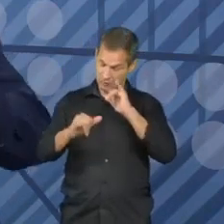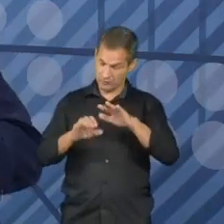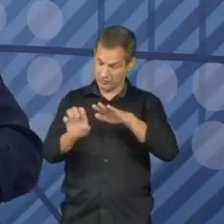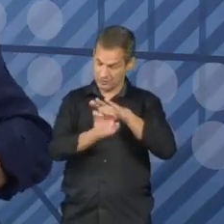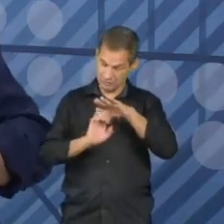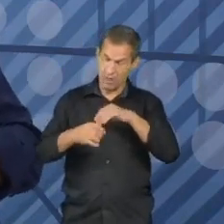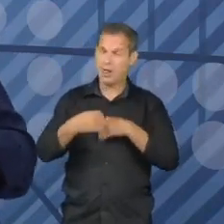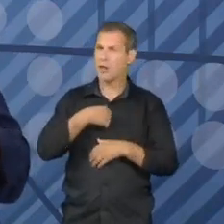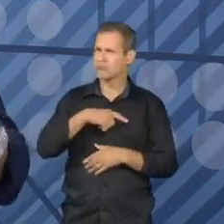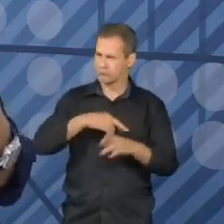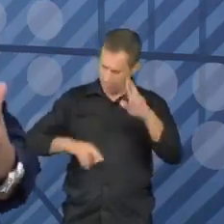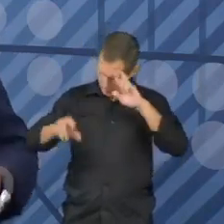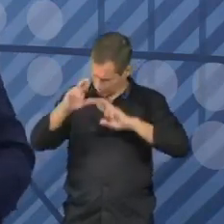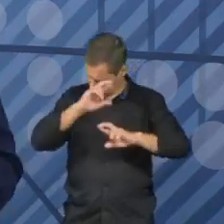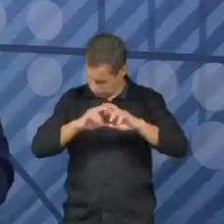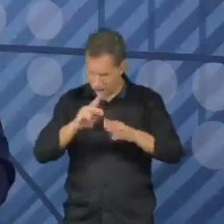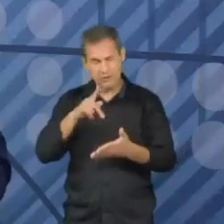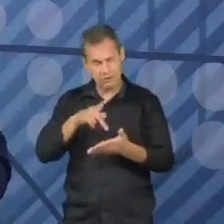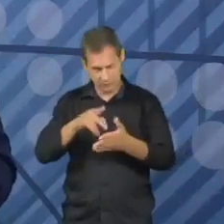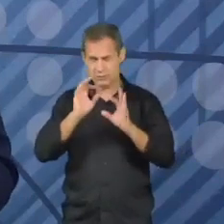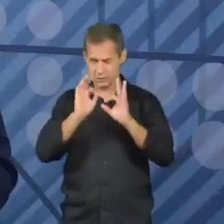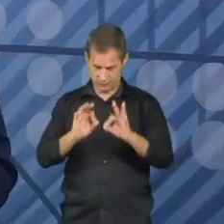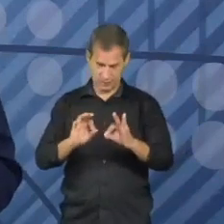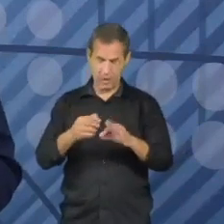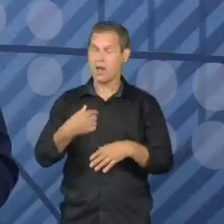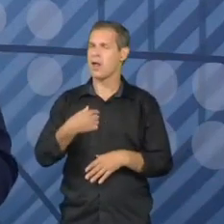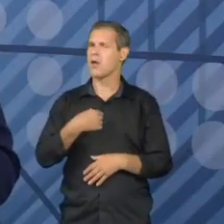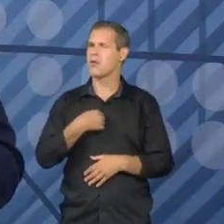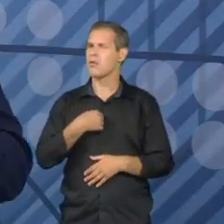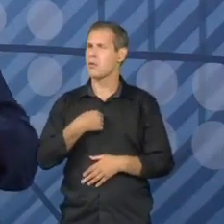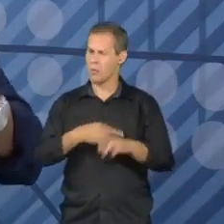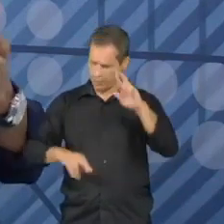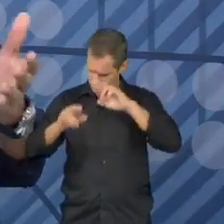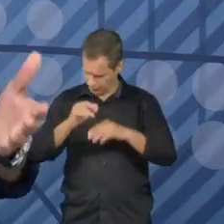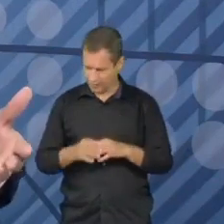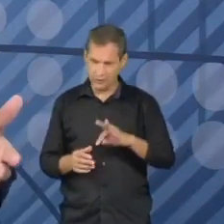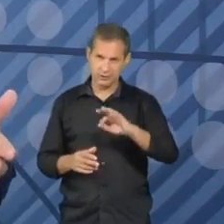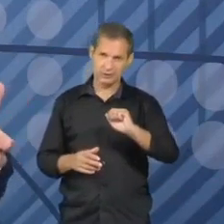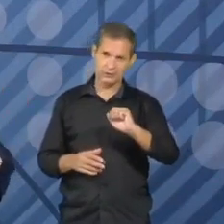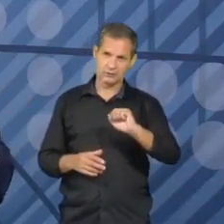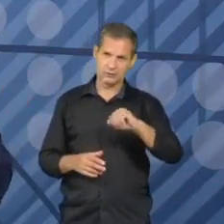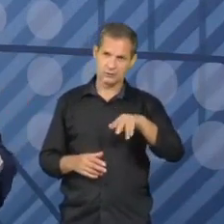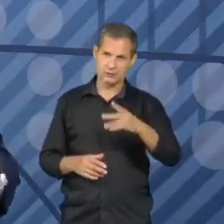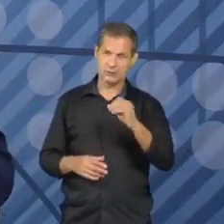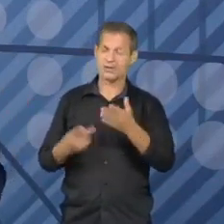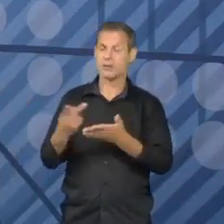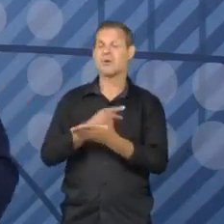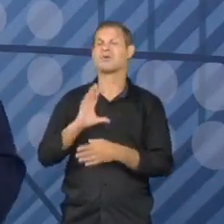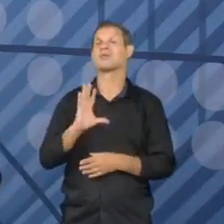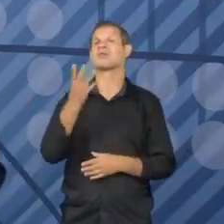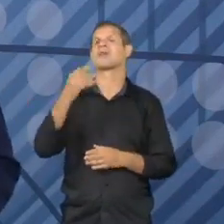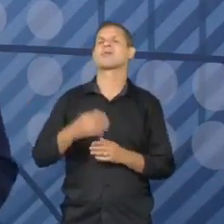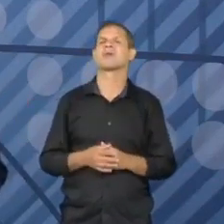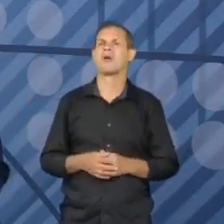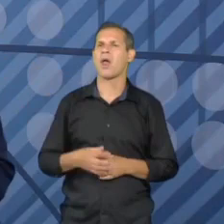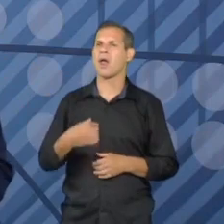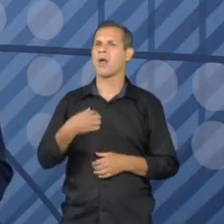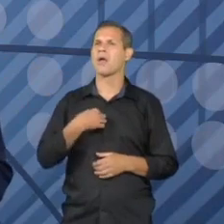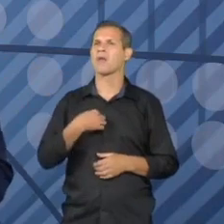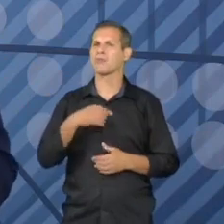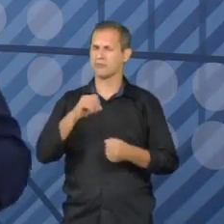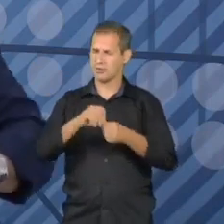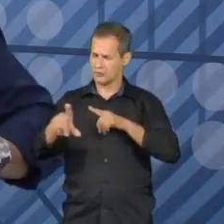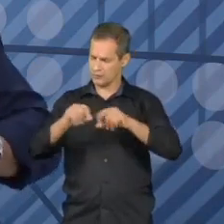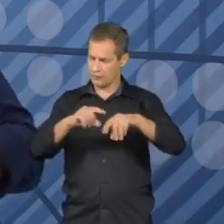empresa, eu tenho que analisar se realmente ela foi correta, eu posso também verificar o tamanho do erro que pode acontecer quando eu tomo